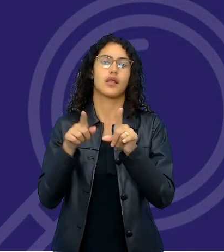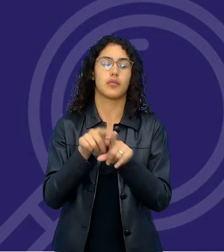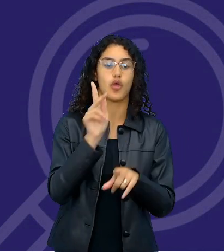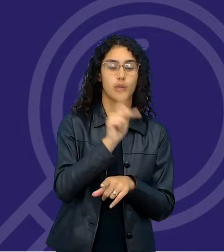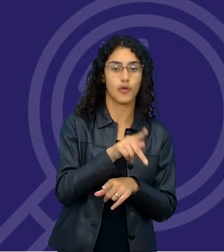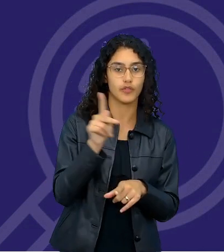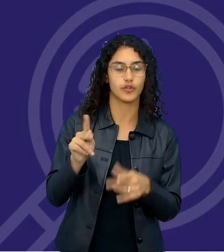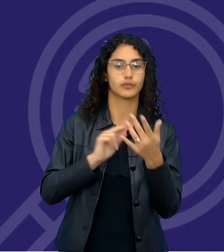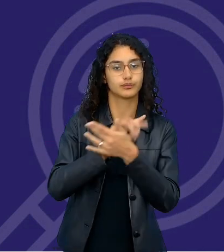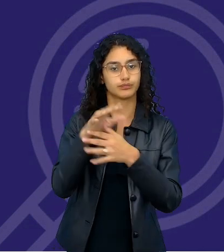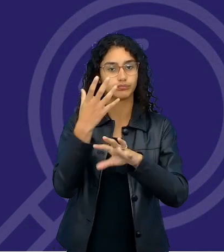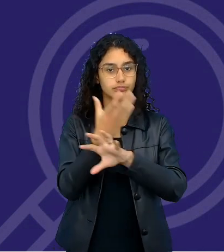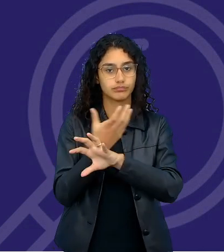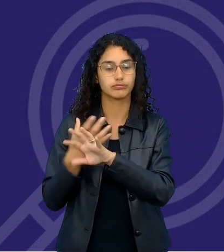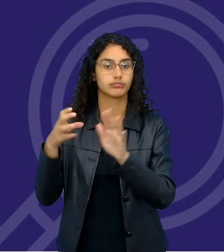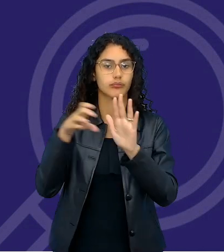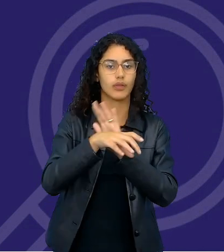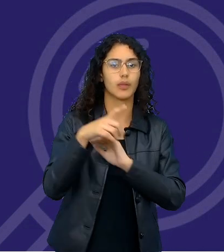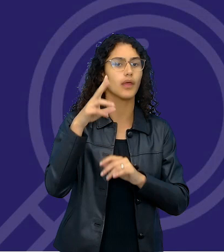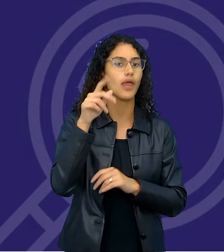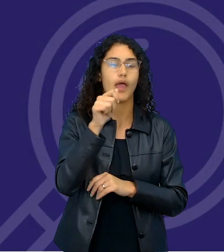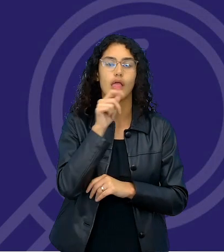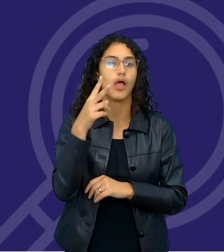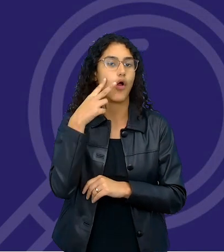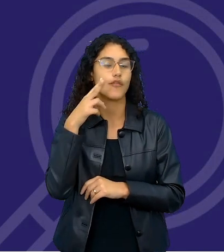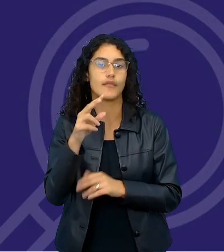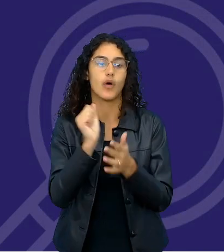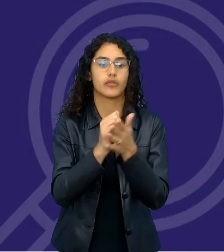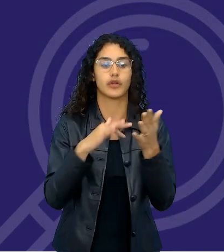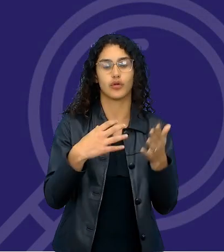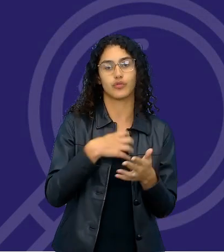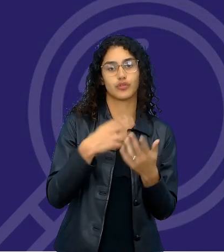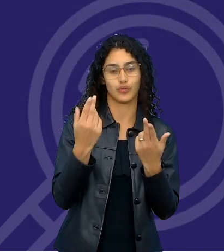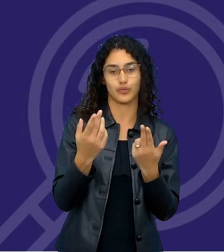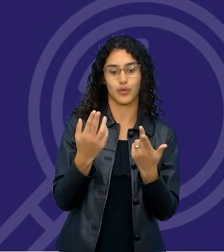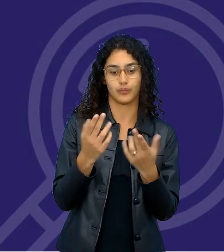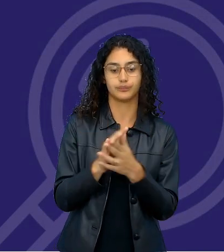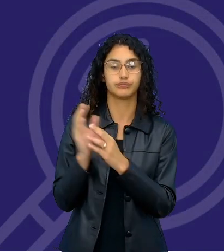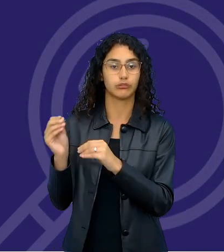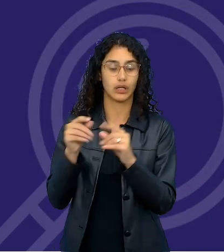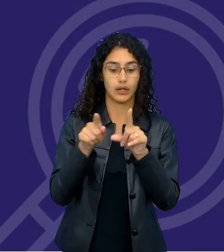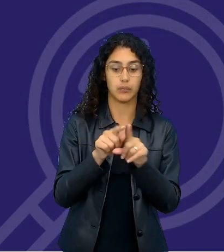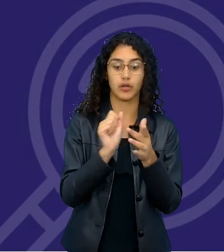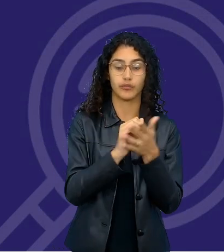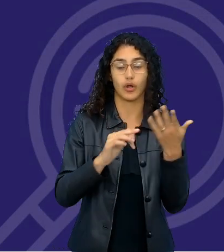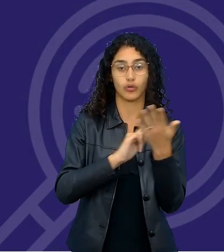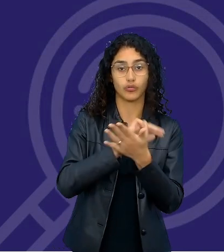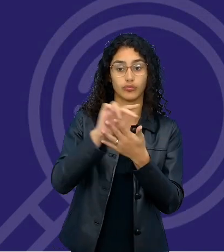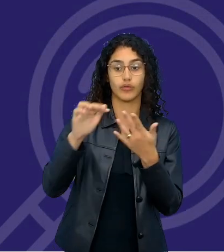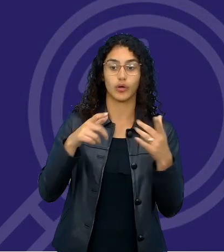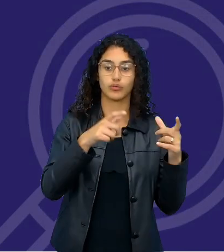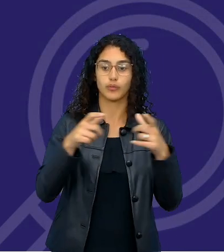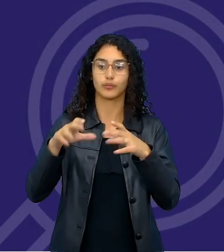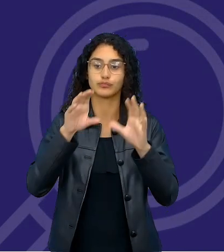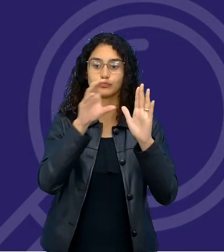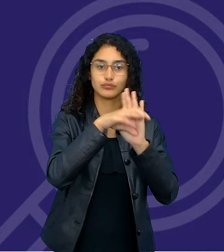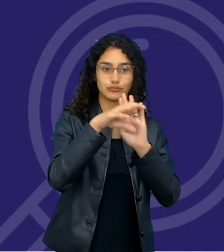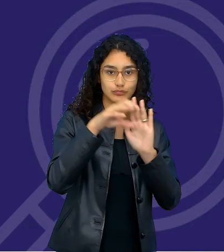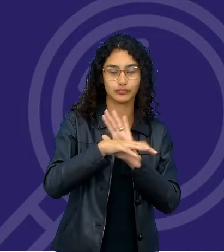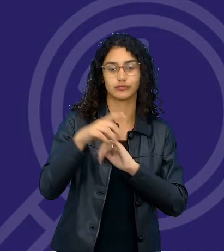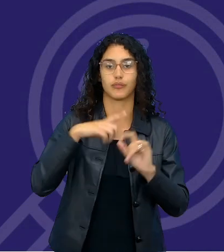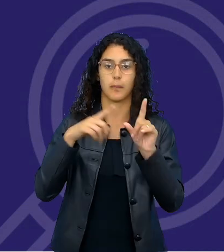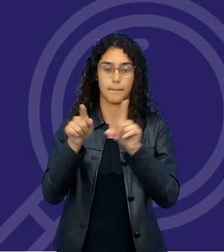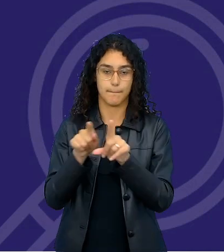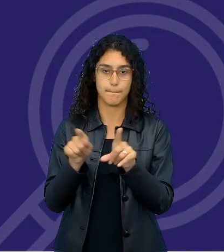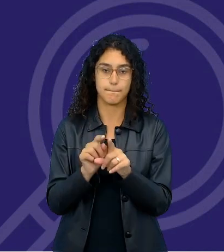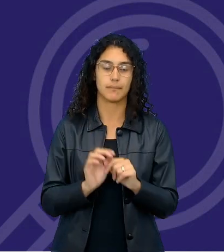professores dos outros componentes que ainda não viram essa atividade. Da mesma forma, eu vou trazer atividades de outras, né, de outros componentes, então os professores de